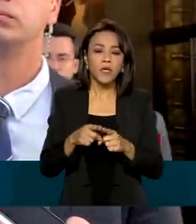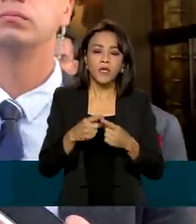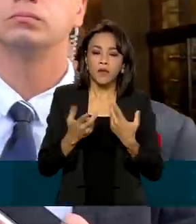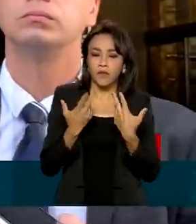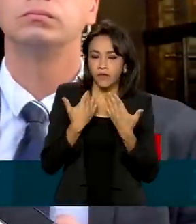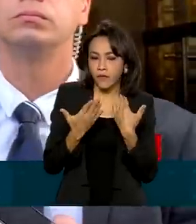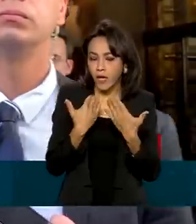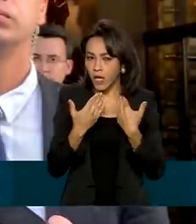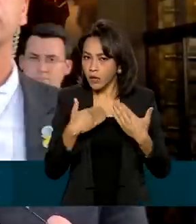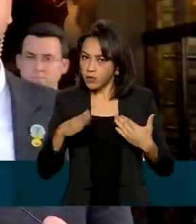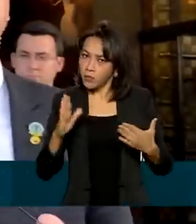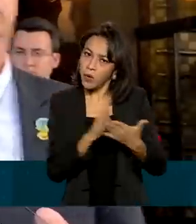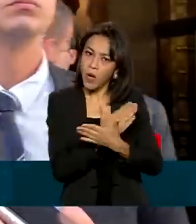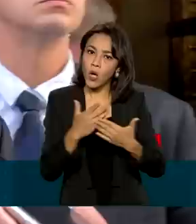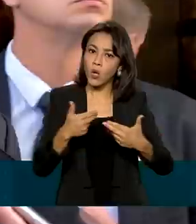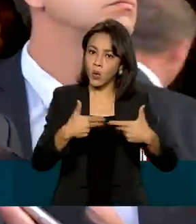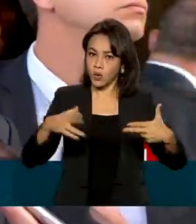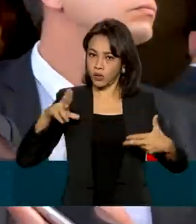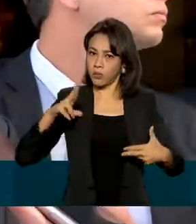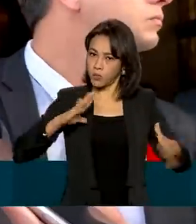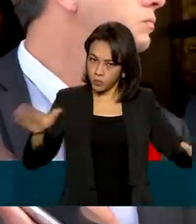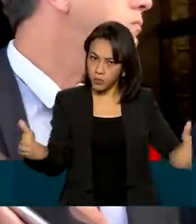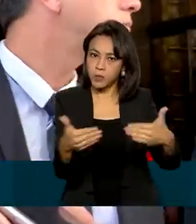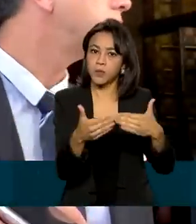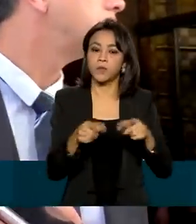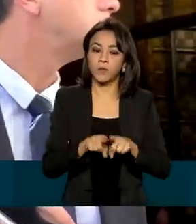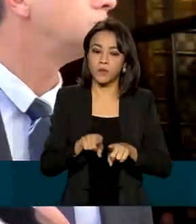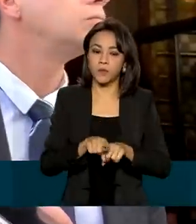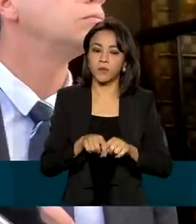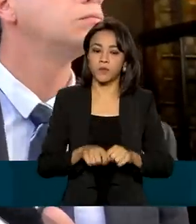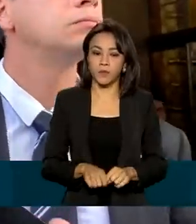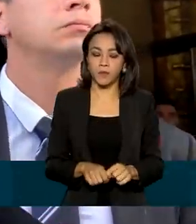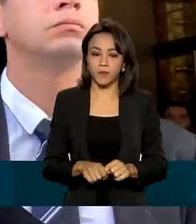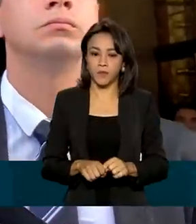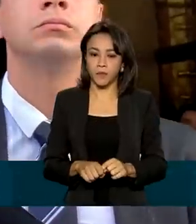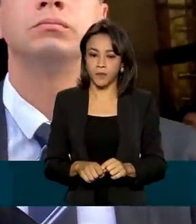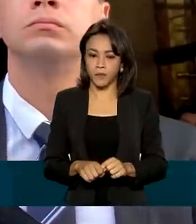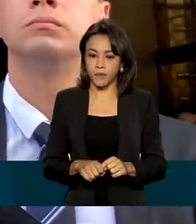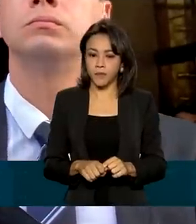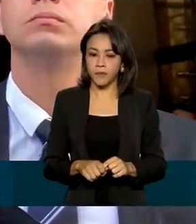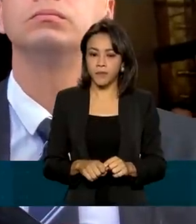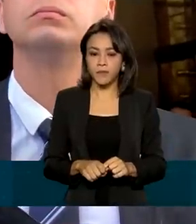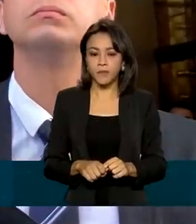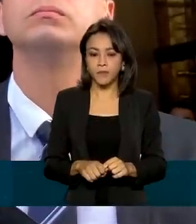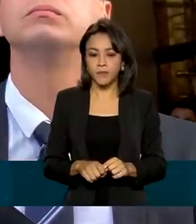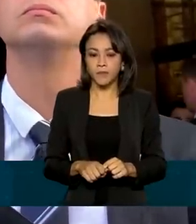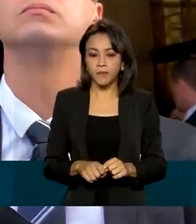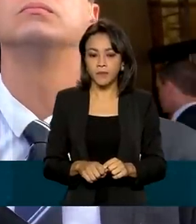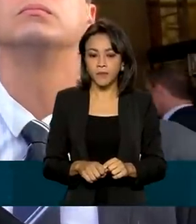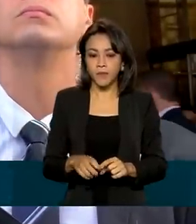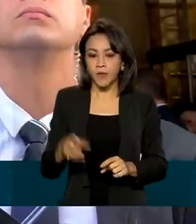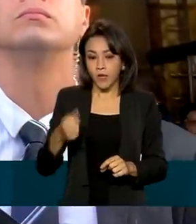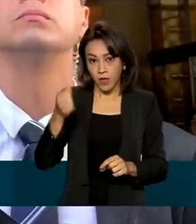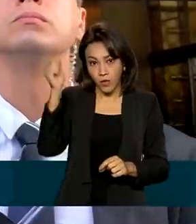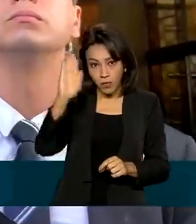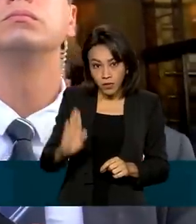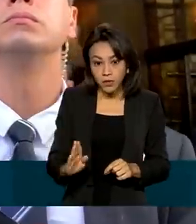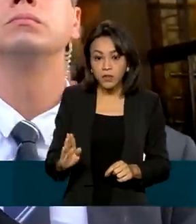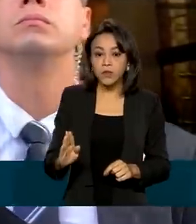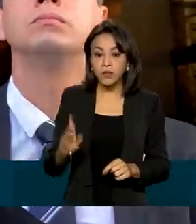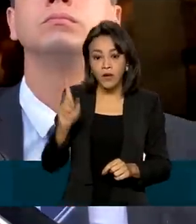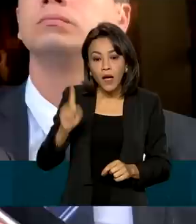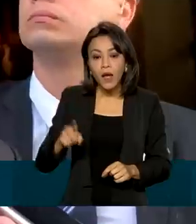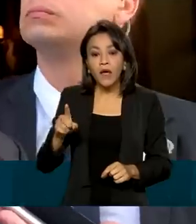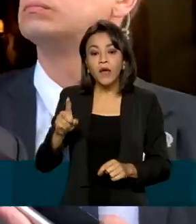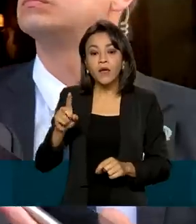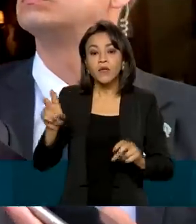que reservadamente também concorda conosco. Ela é muito grande. O Brasil é um exemplo para a